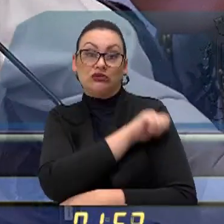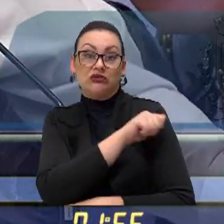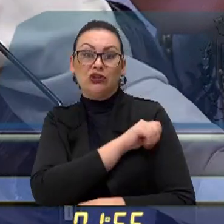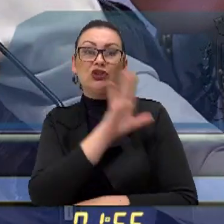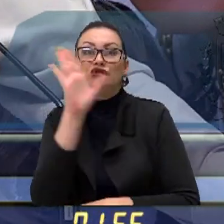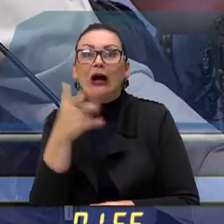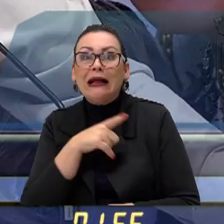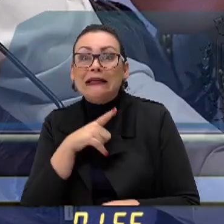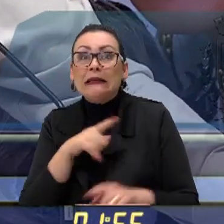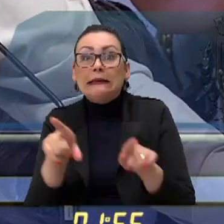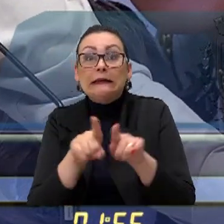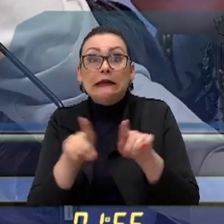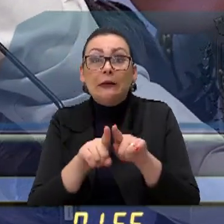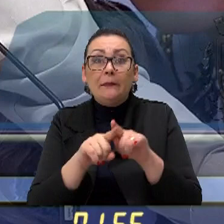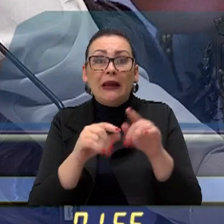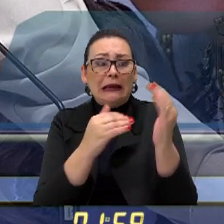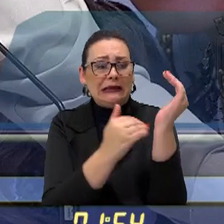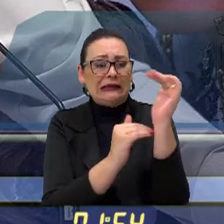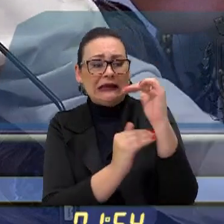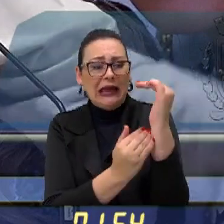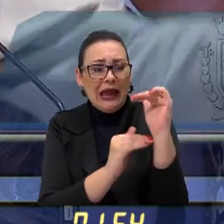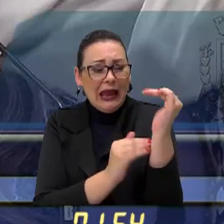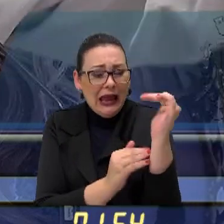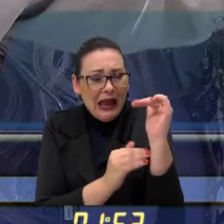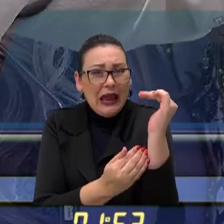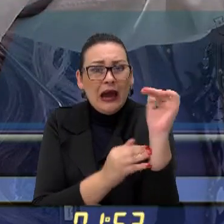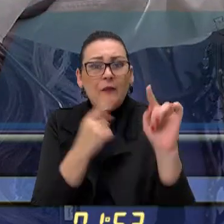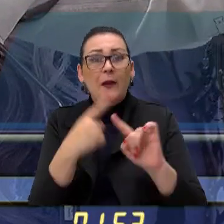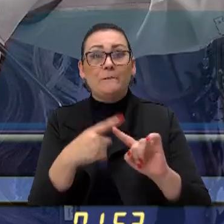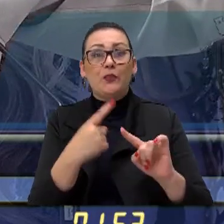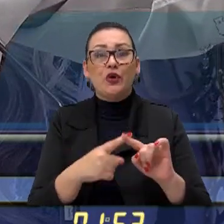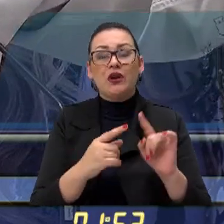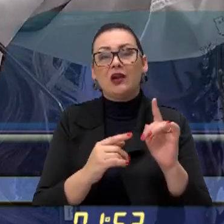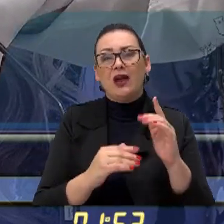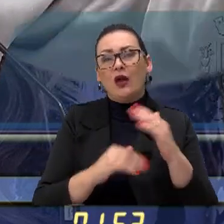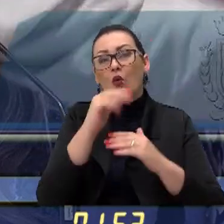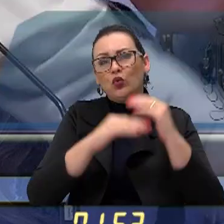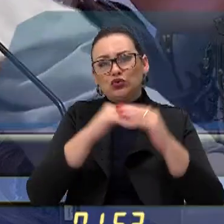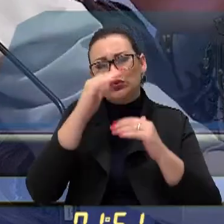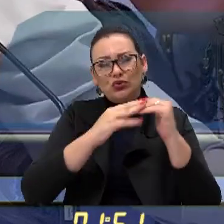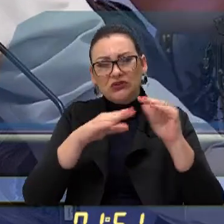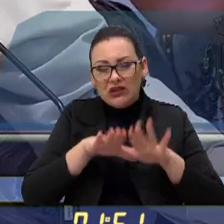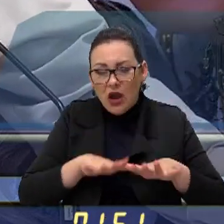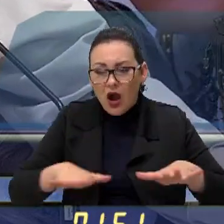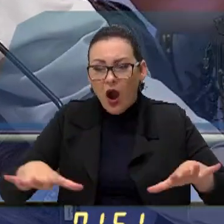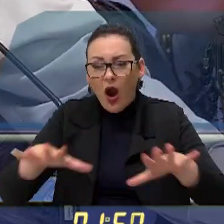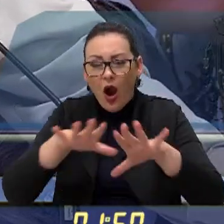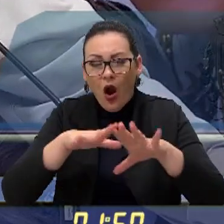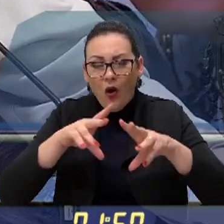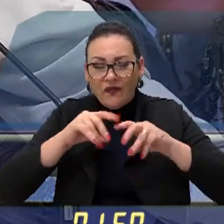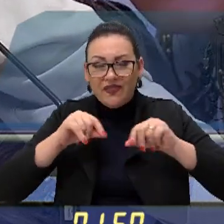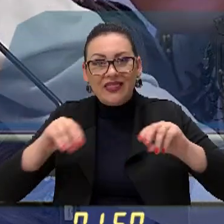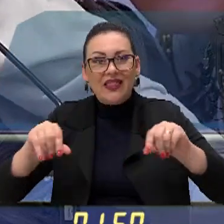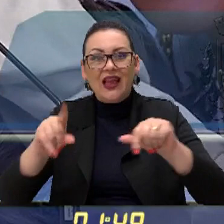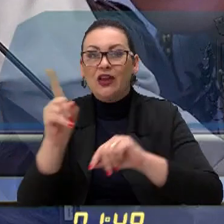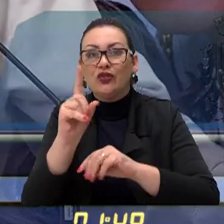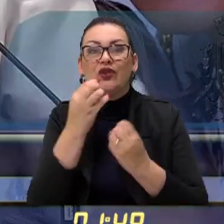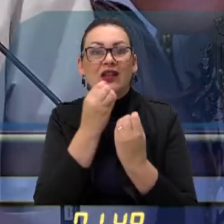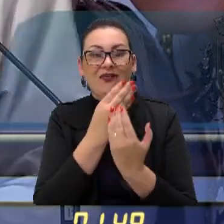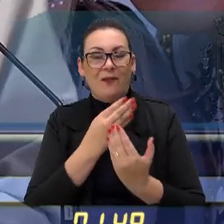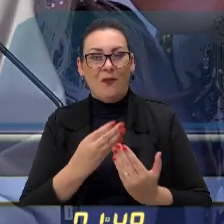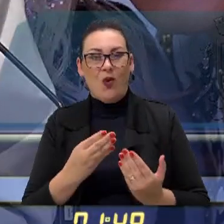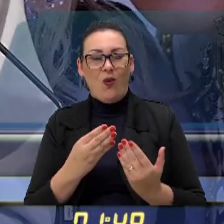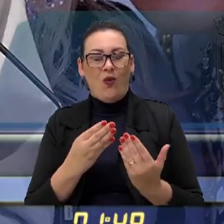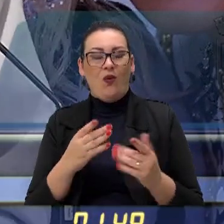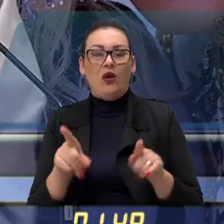já apresenta também rachadura, porque provavelmente a obra foi edificada sobre um terreno sem condições e